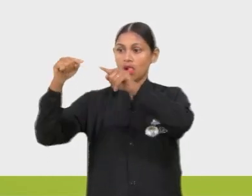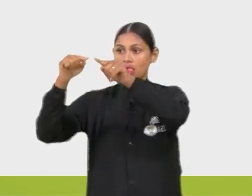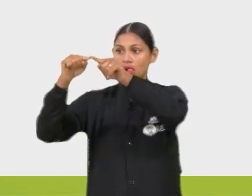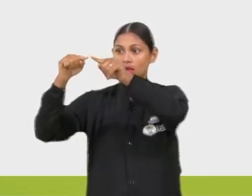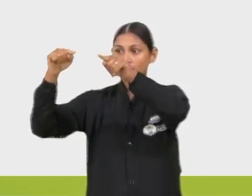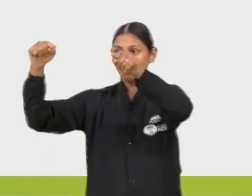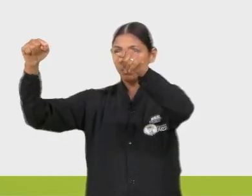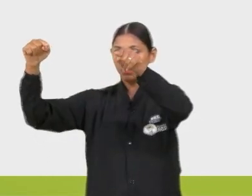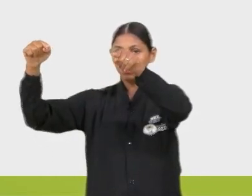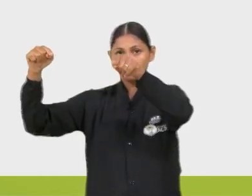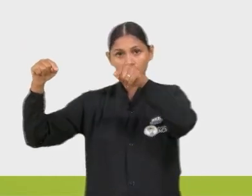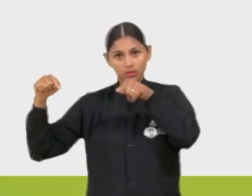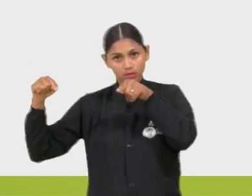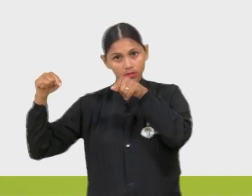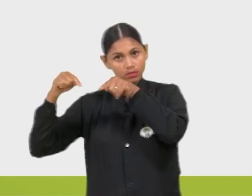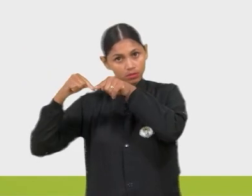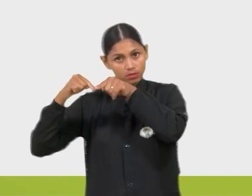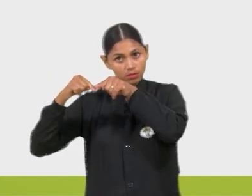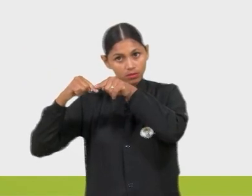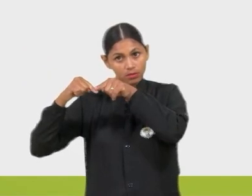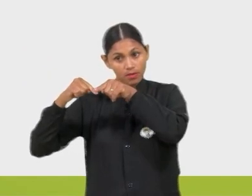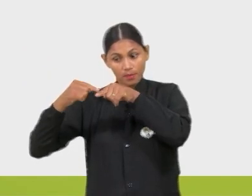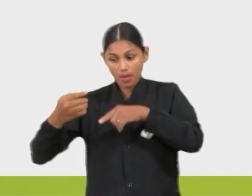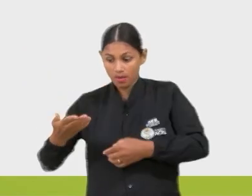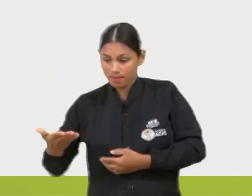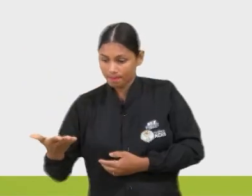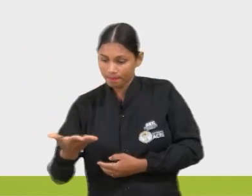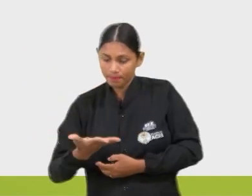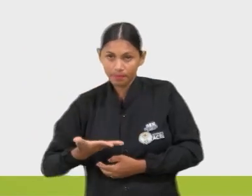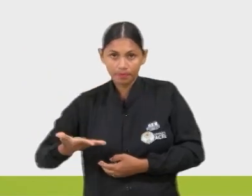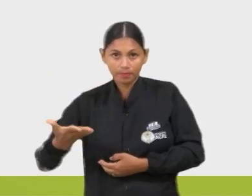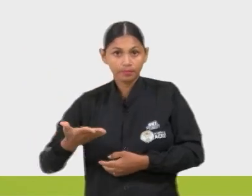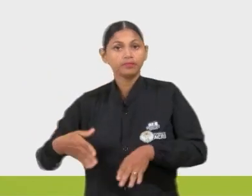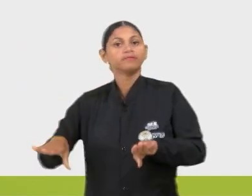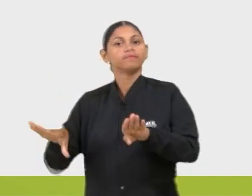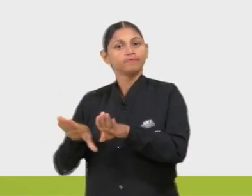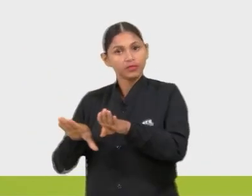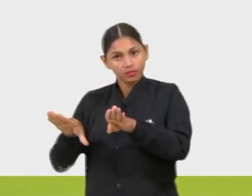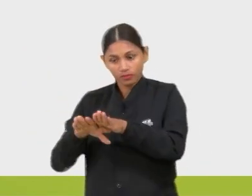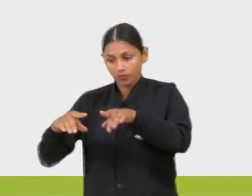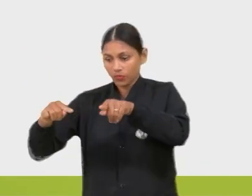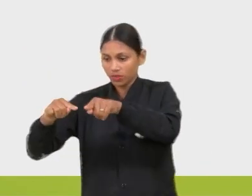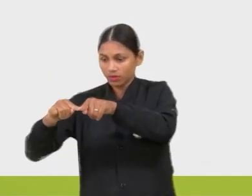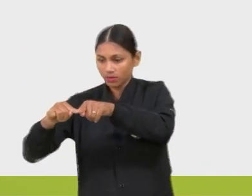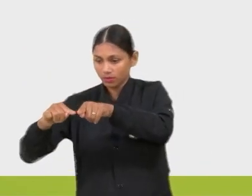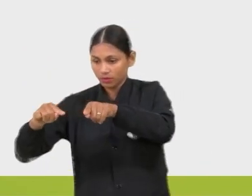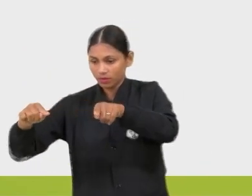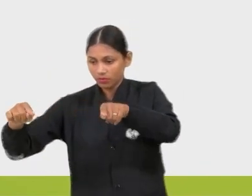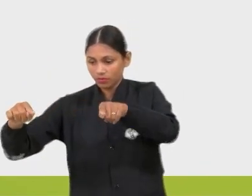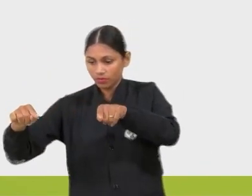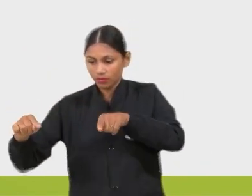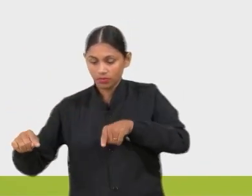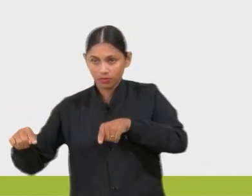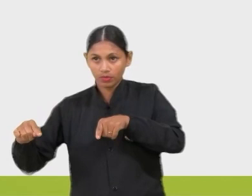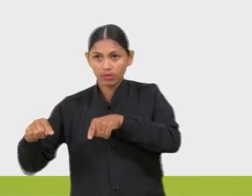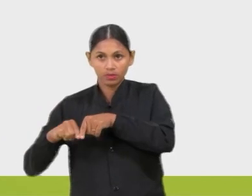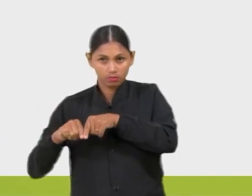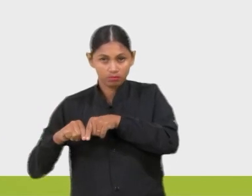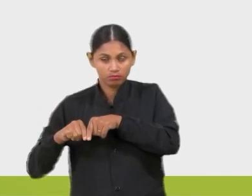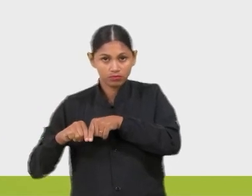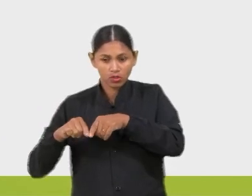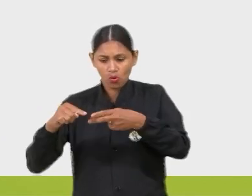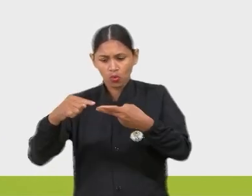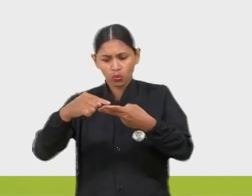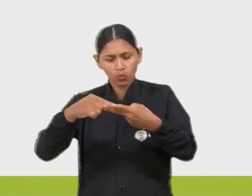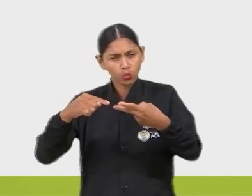um quadrado, gente. Dá uma olhadinha aí, ó. Então vamos dar uma olhadinha. 2 quadrados só existem na letra A e